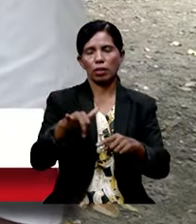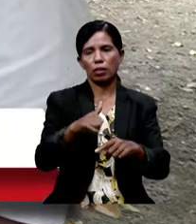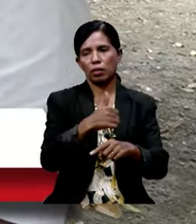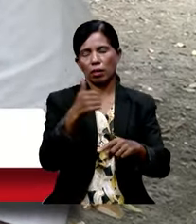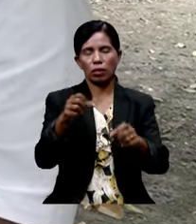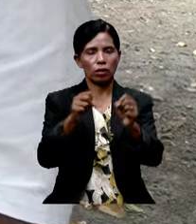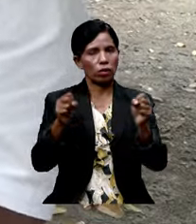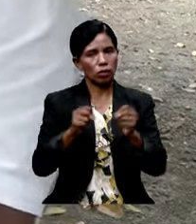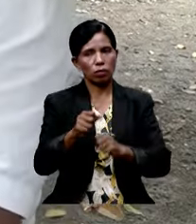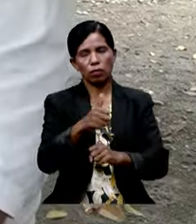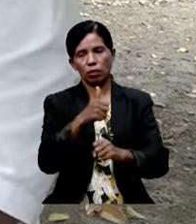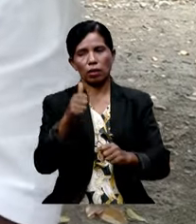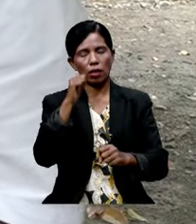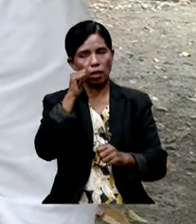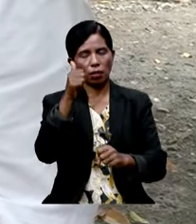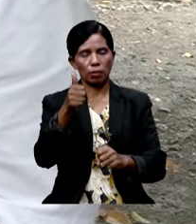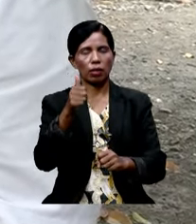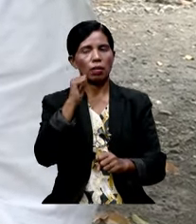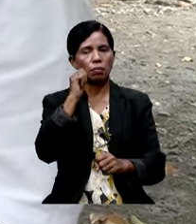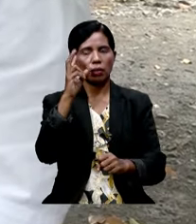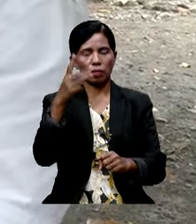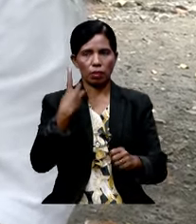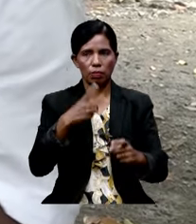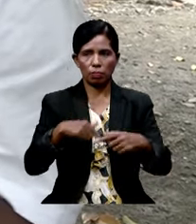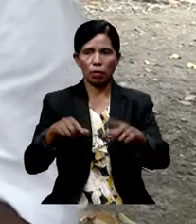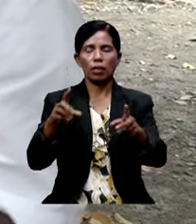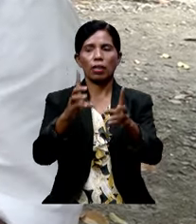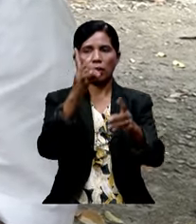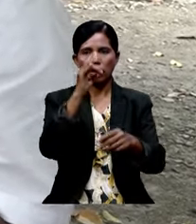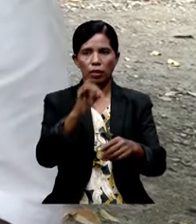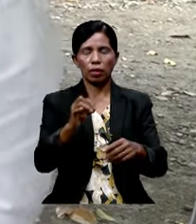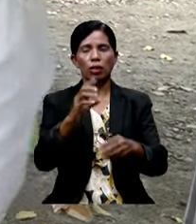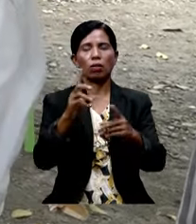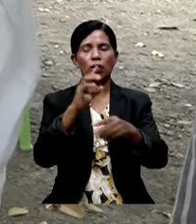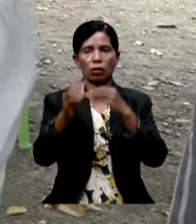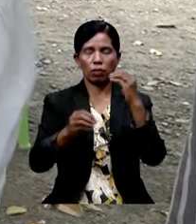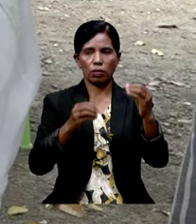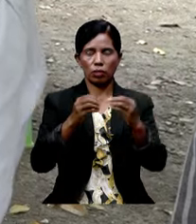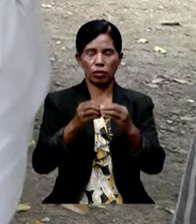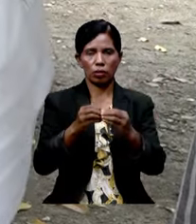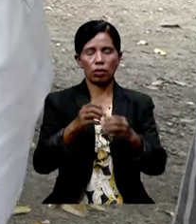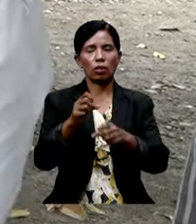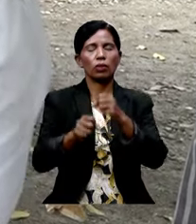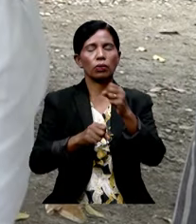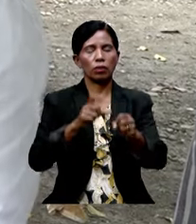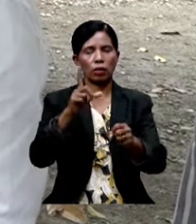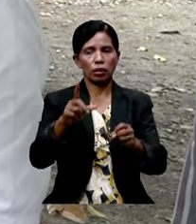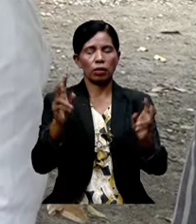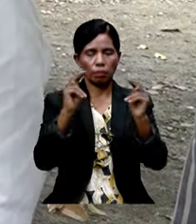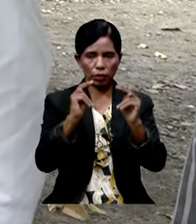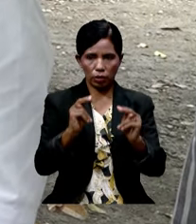suku selo aba abendua ami fila babili i asunto ruma kona berlasau asunto sosia isnia ma